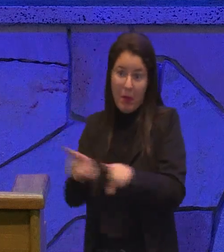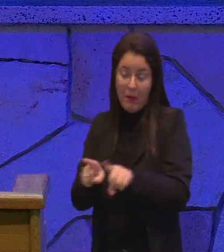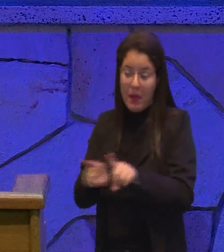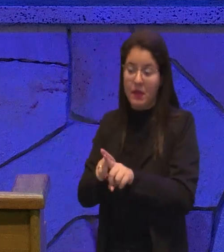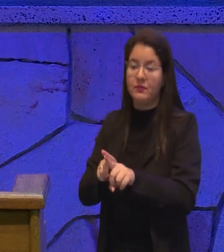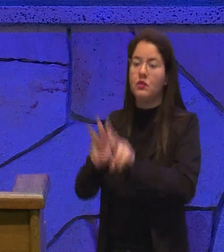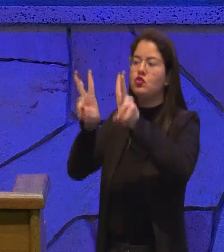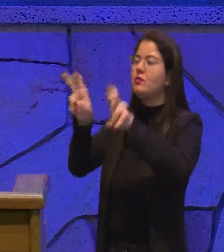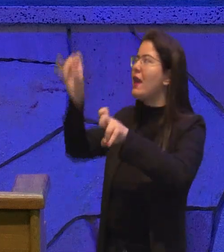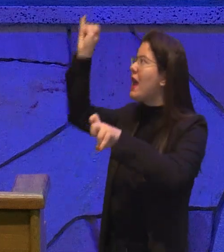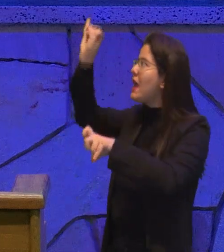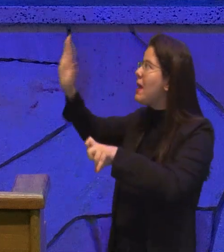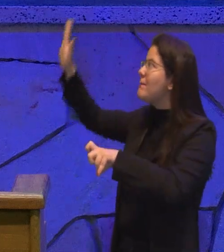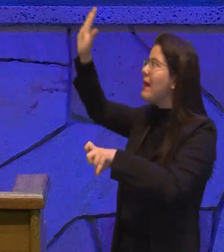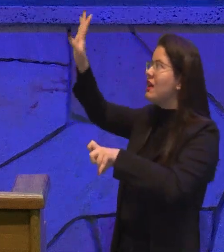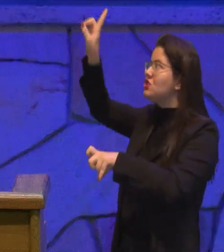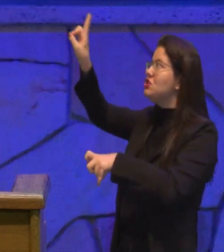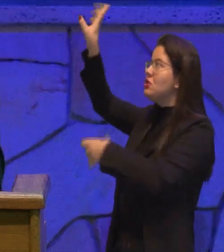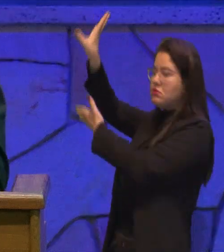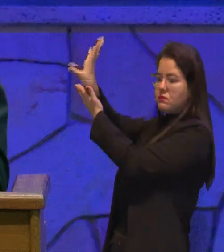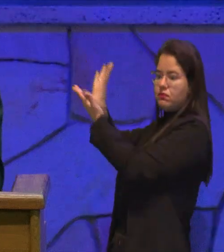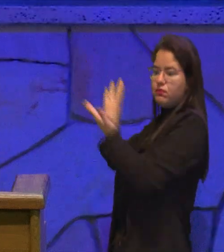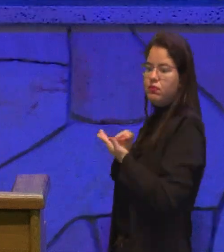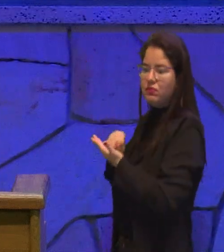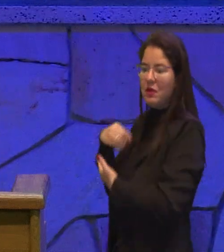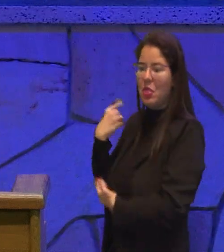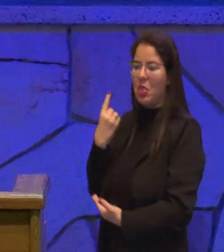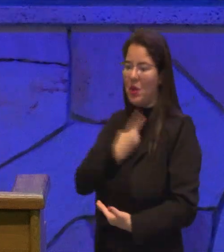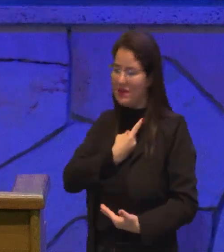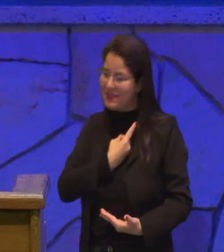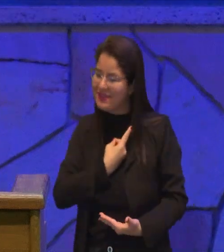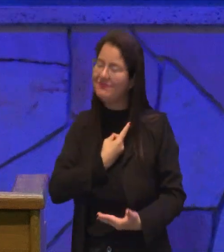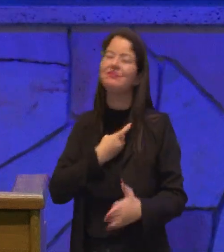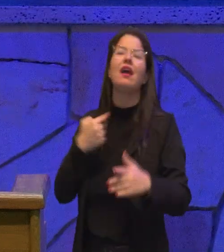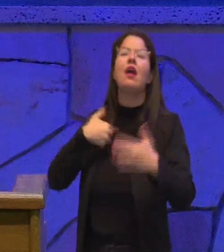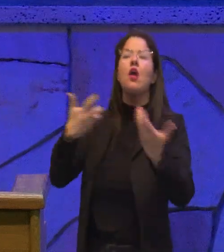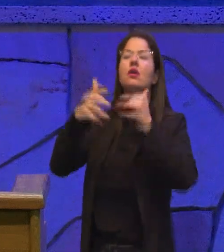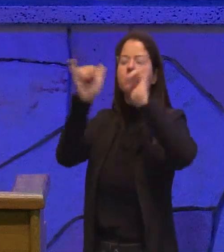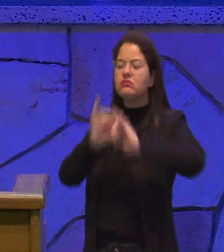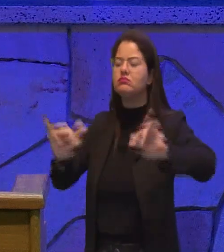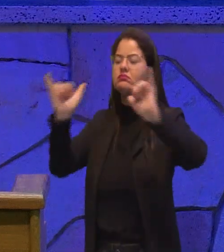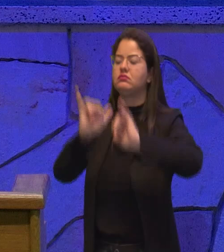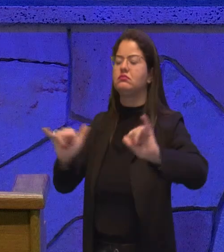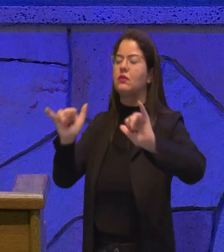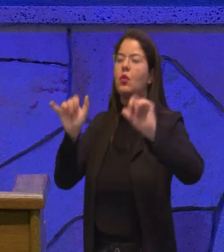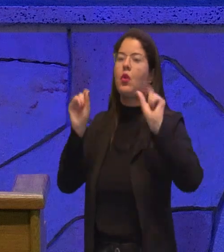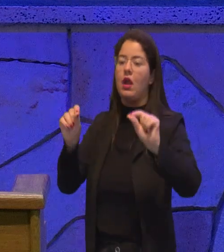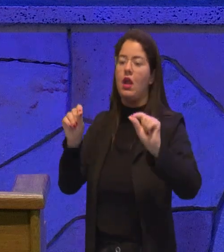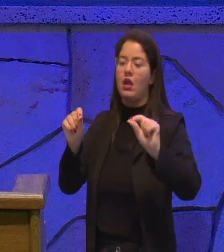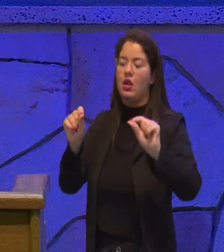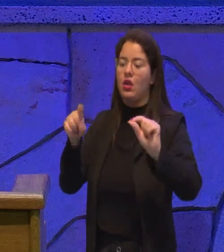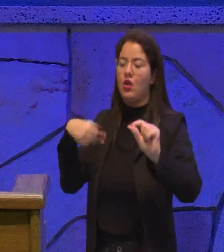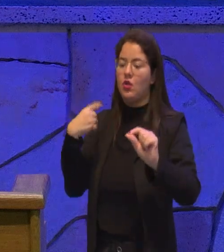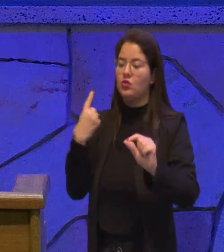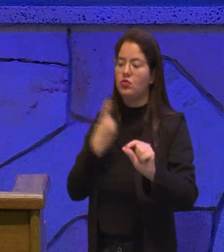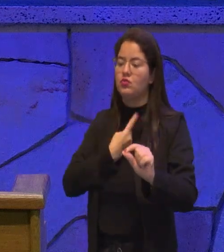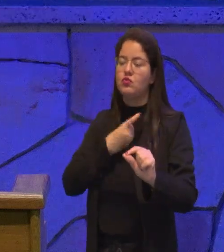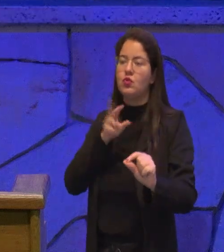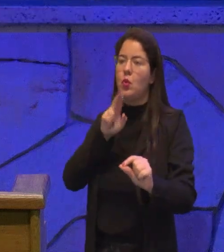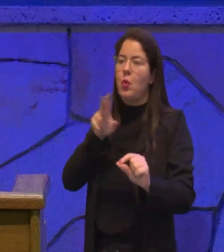sobre esta imagem de Deus em nós, eu gostaria de dizer para os irmãos que nós não somos uma imagem